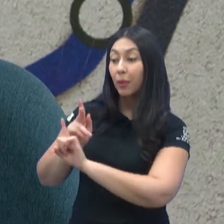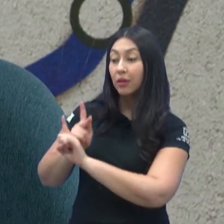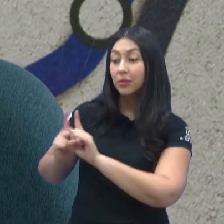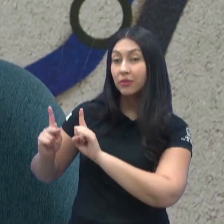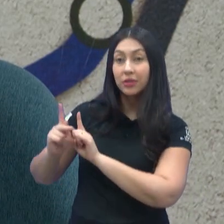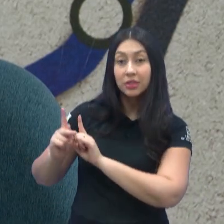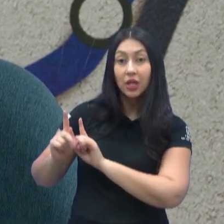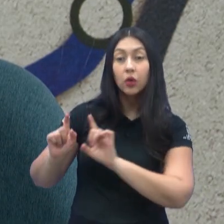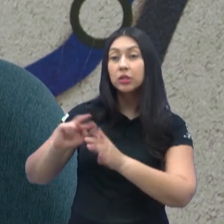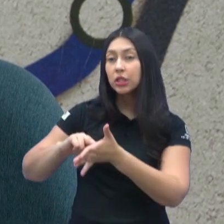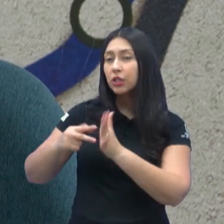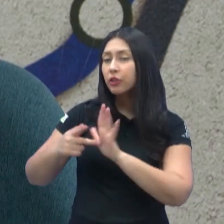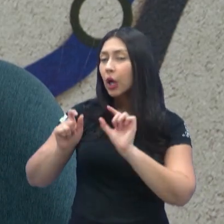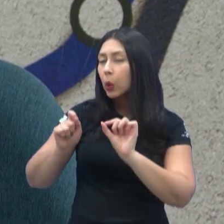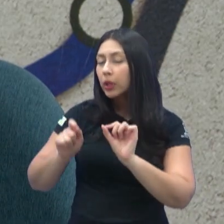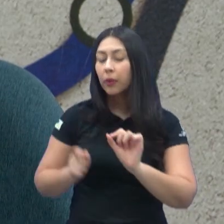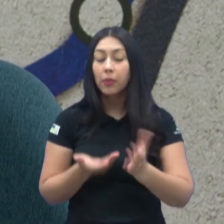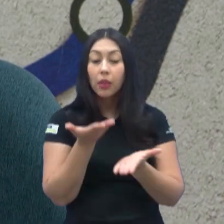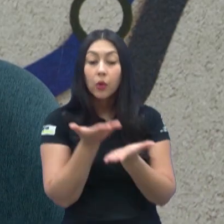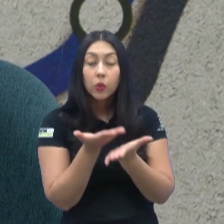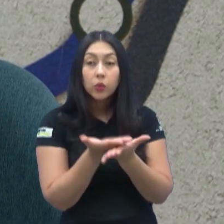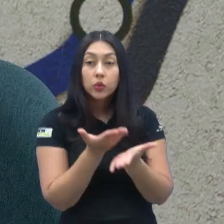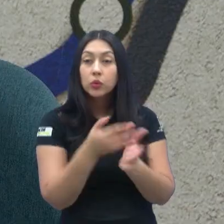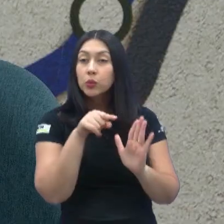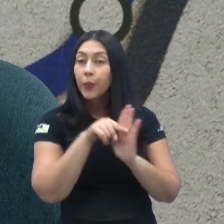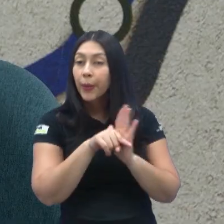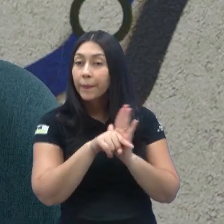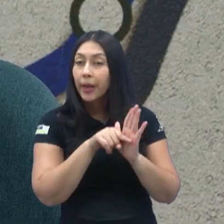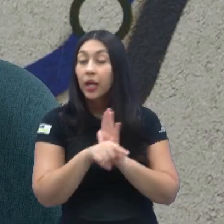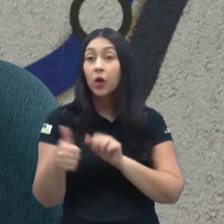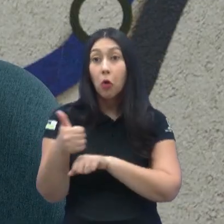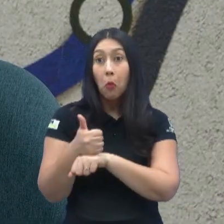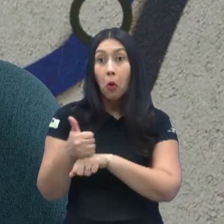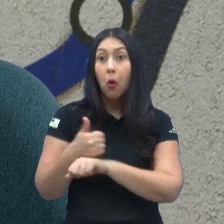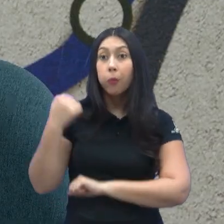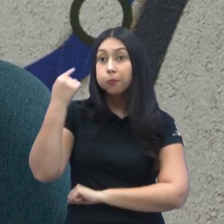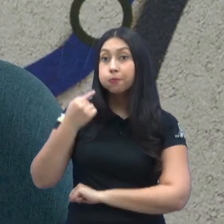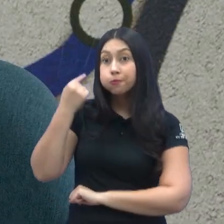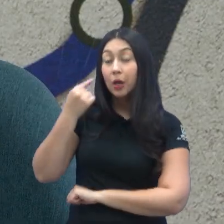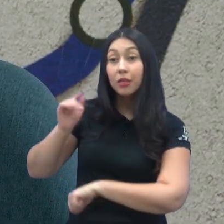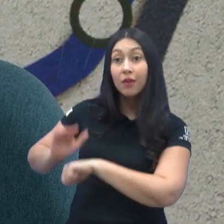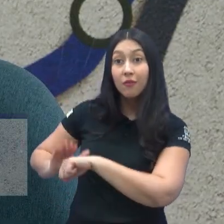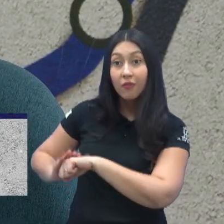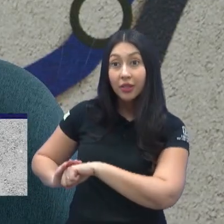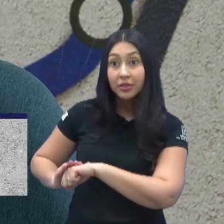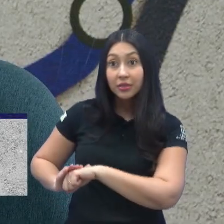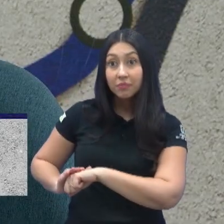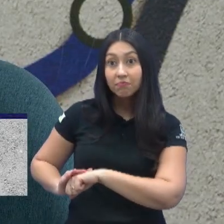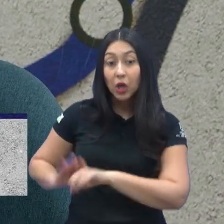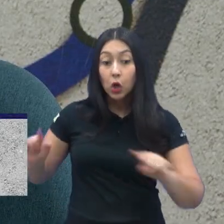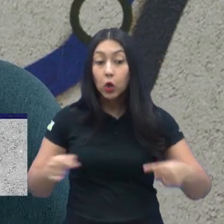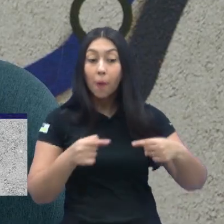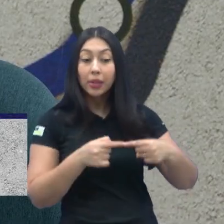um estudo que o profissional de direito, né, preferencialmente especialista em previdência, faz para cada realidade. Por